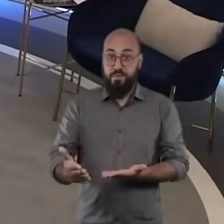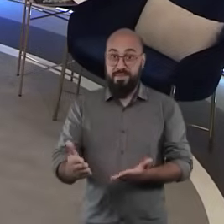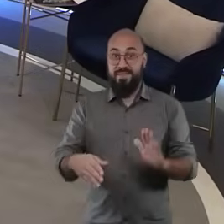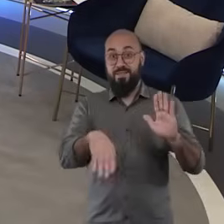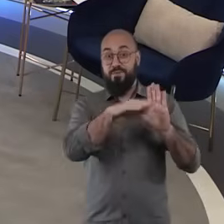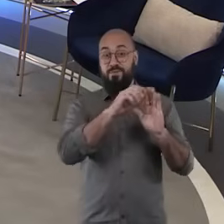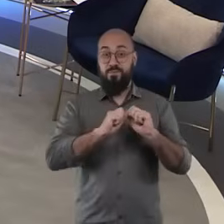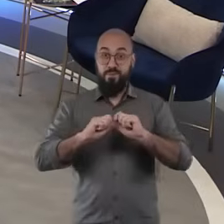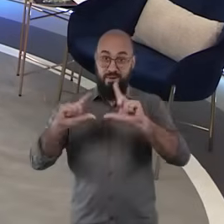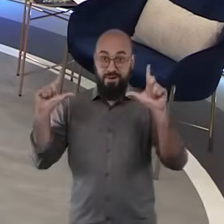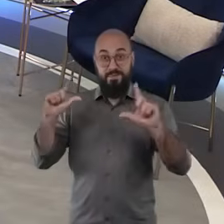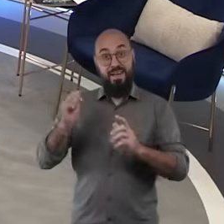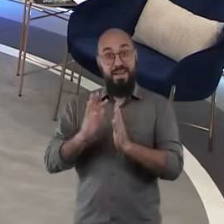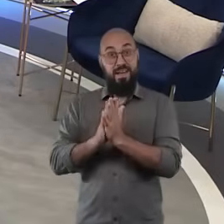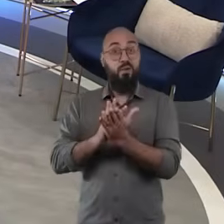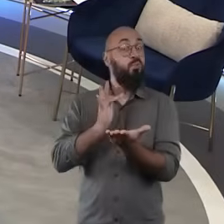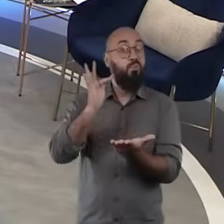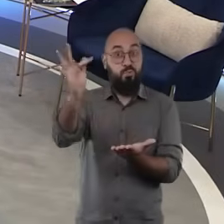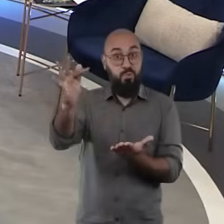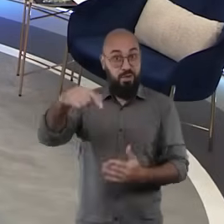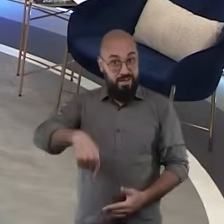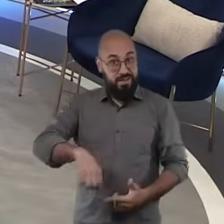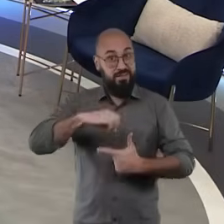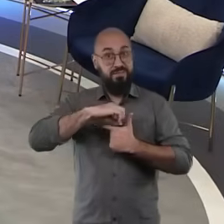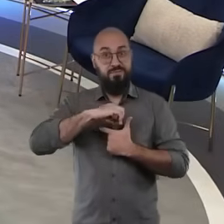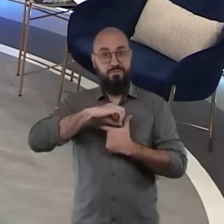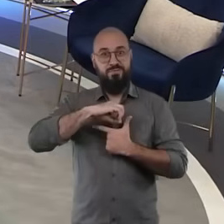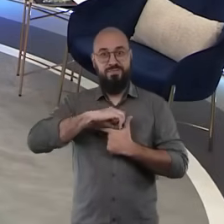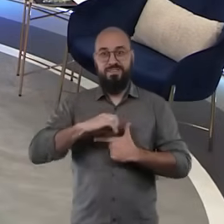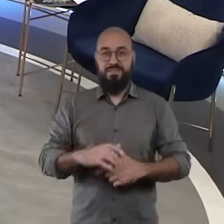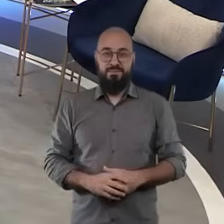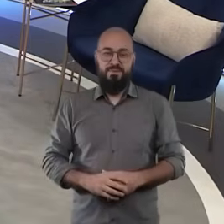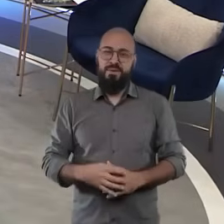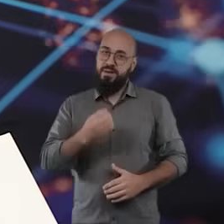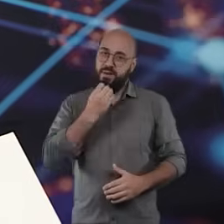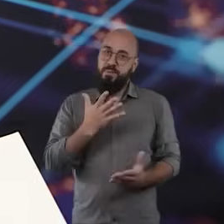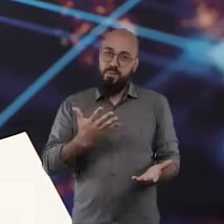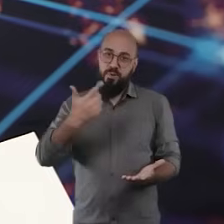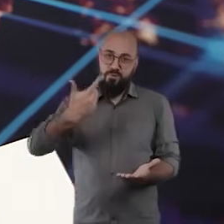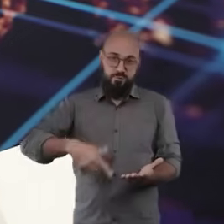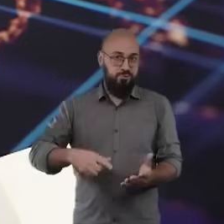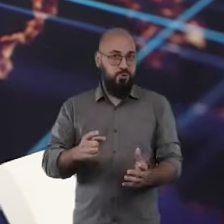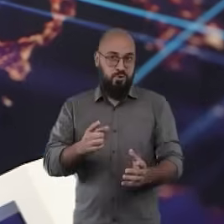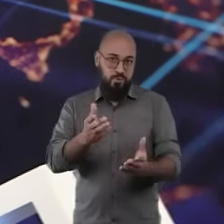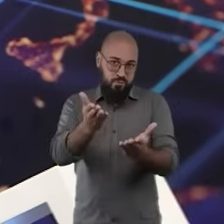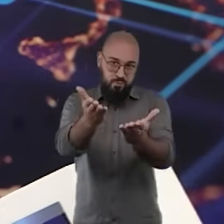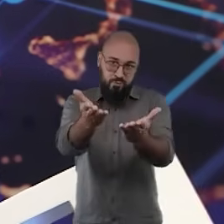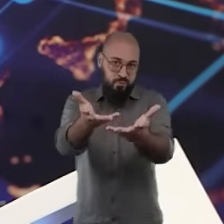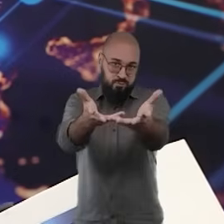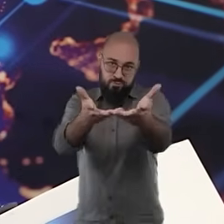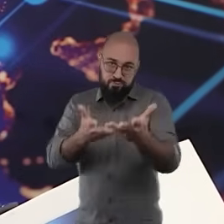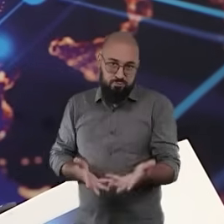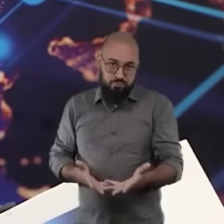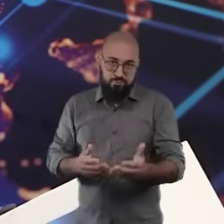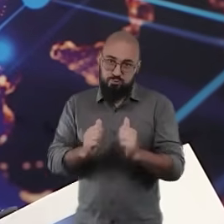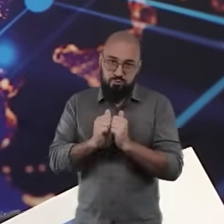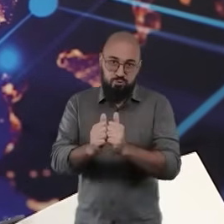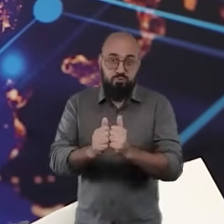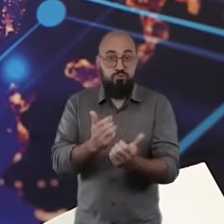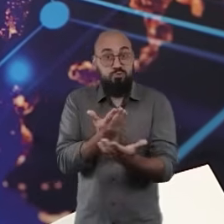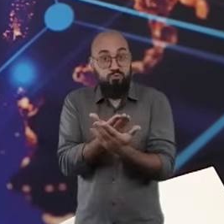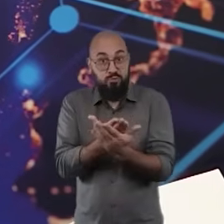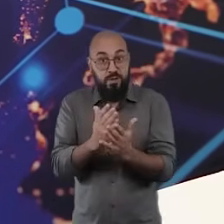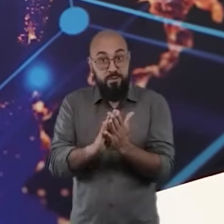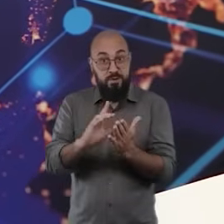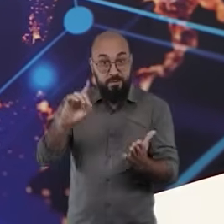Estamos começando o programa Arena do Futuro, aqui na Novo Tempo. Como é bom mais uma vez poder te receber para